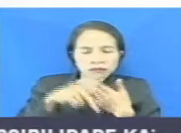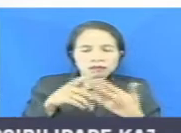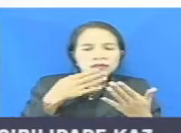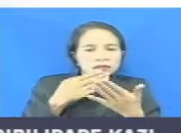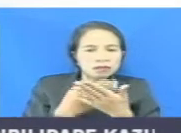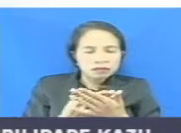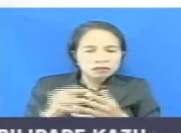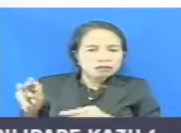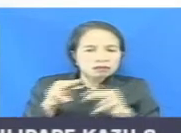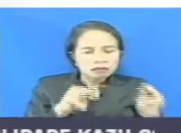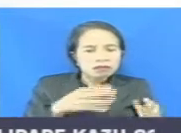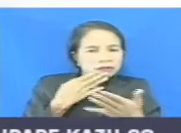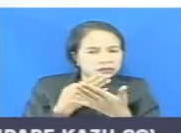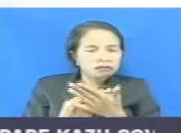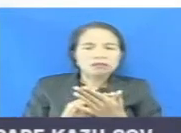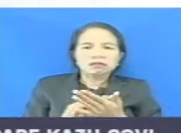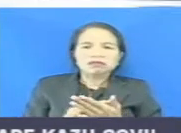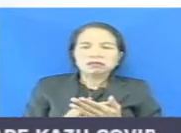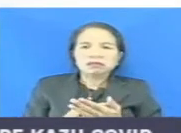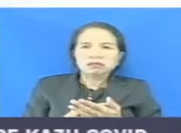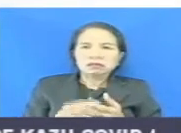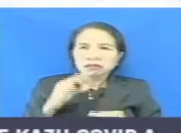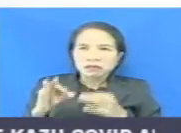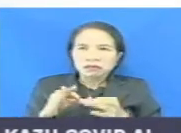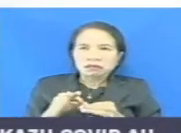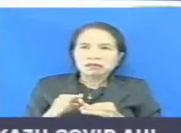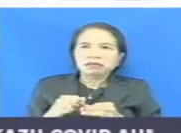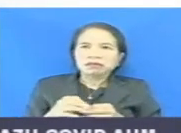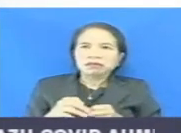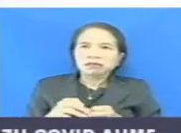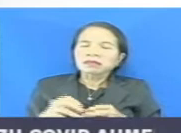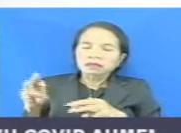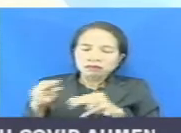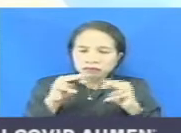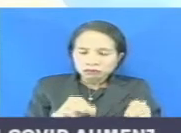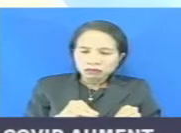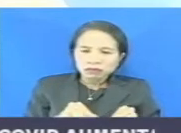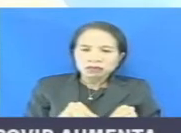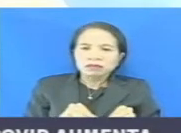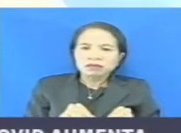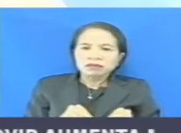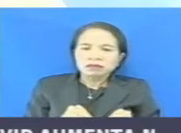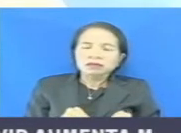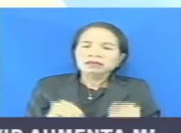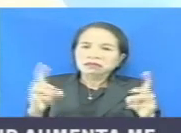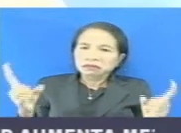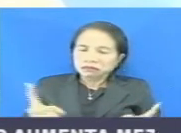muda ne muda dia ka mas pelu minus bok ang halu muda sa buat san serhane san ne ita tete kata